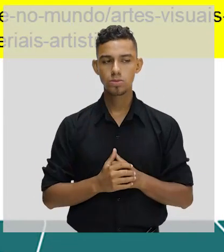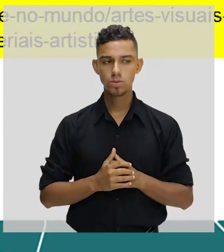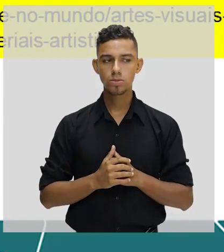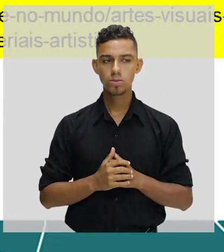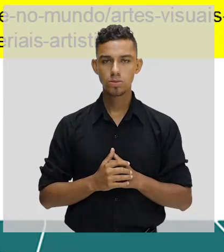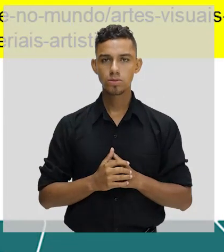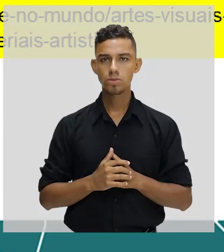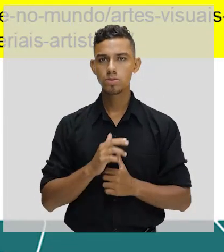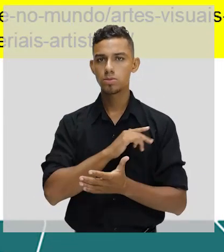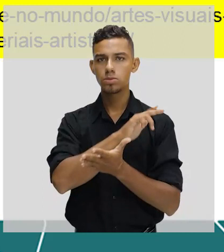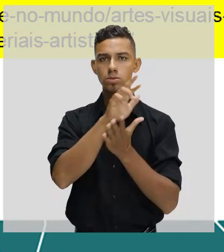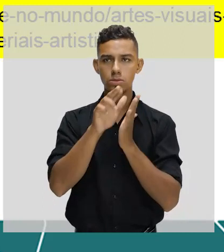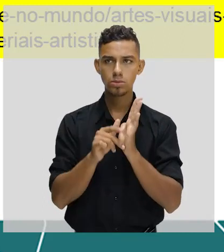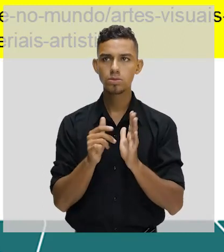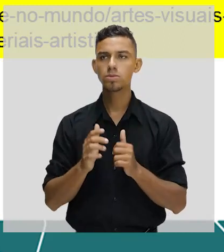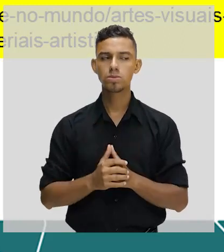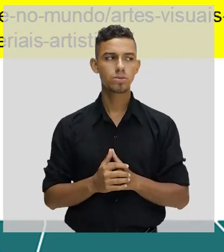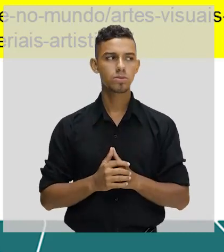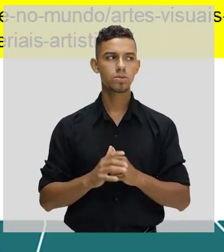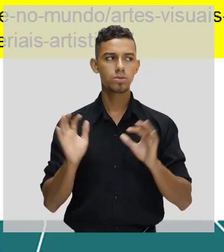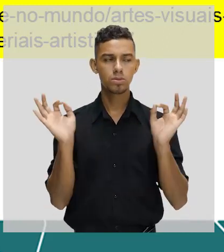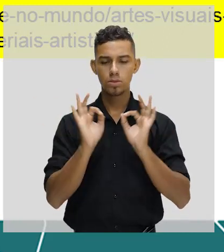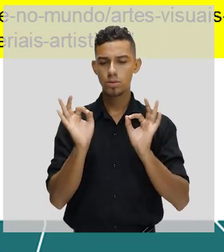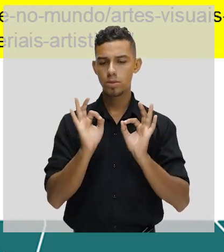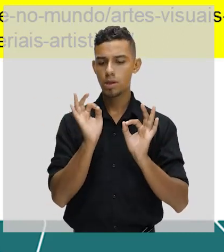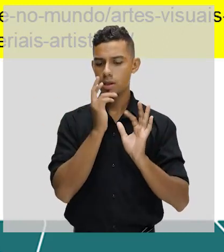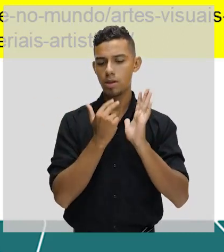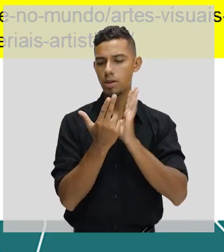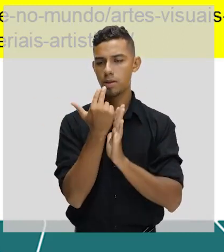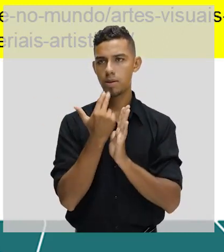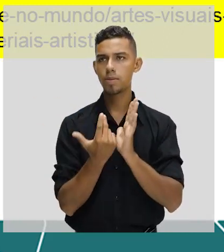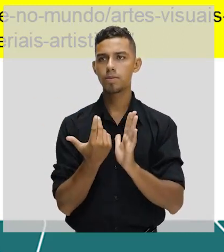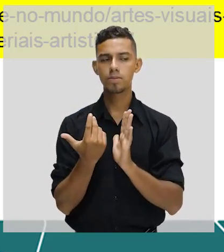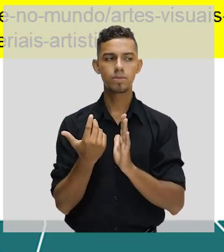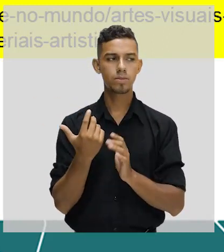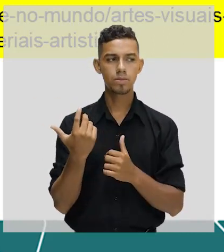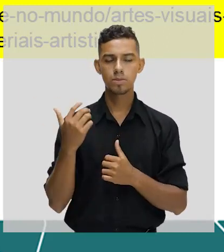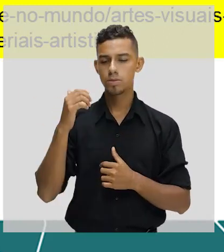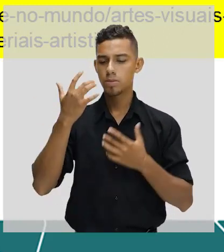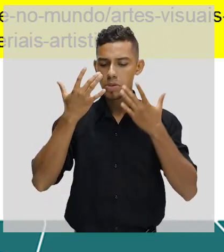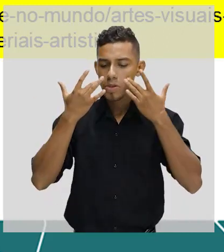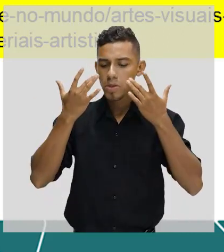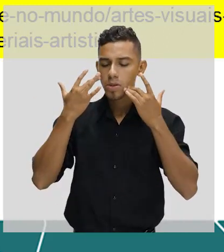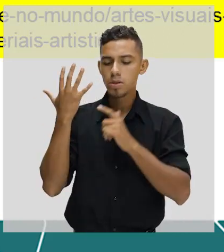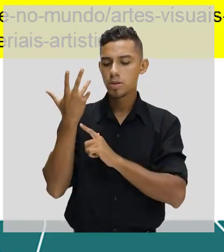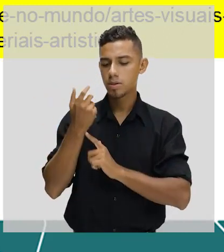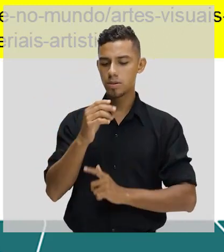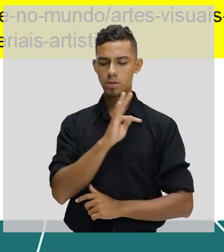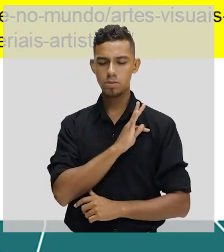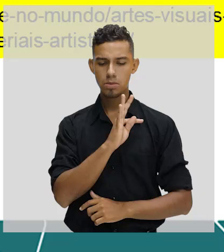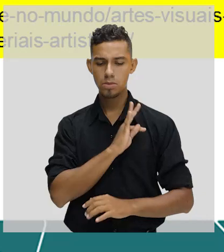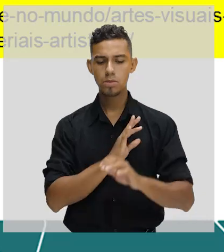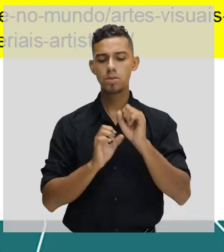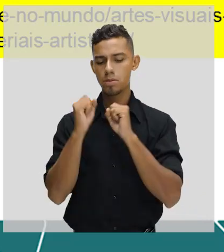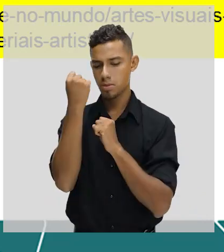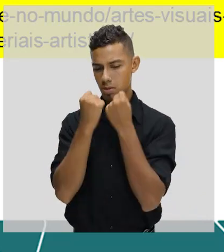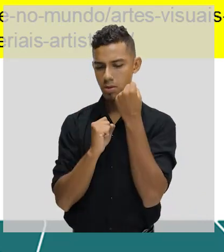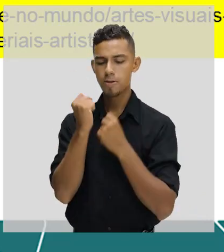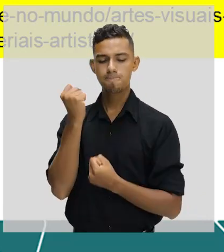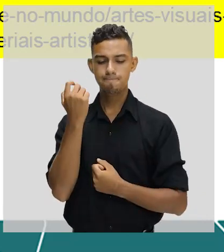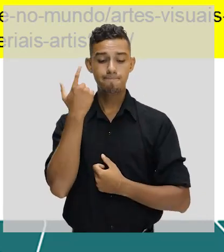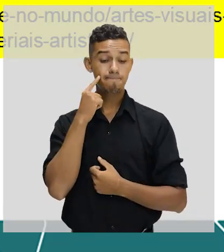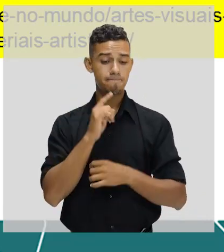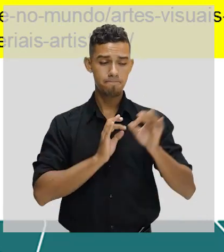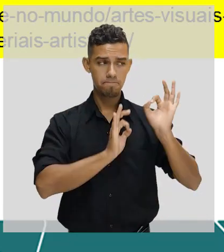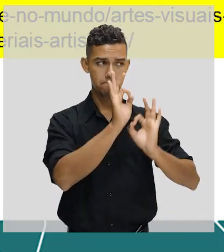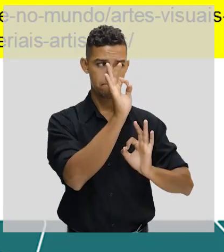válidos, que existem, mas que não fazem parte desse processo do desenho artístico. O desenho técnico e industrial é um padrão, normas,